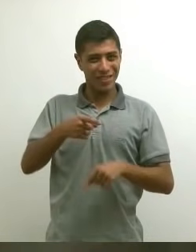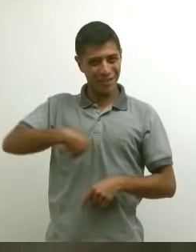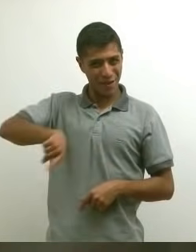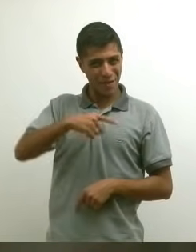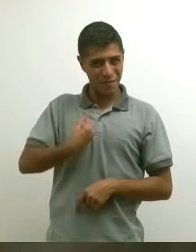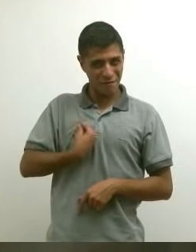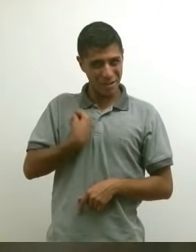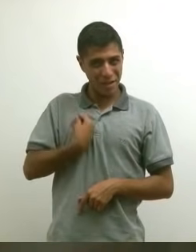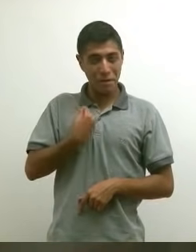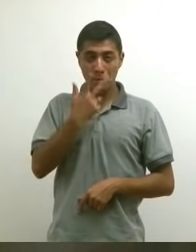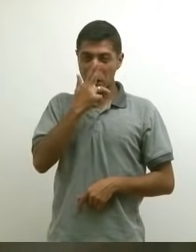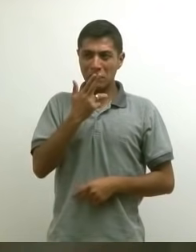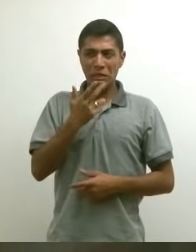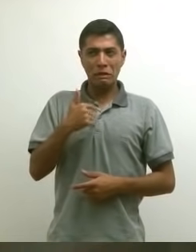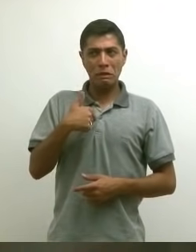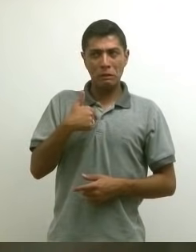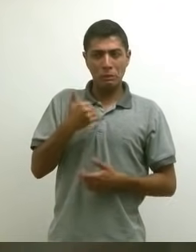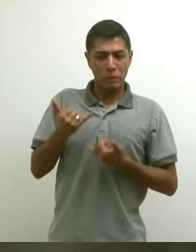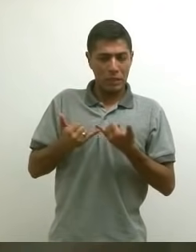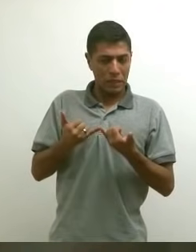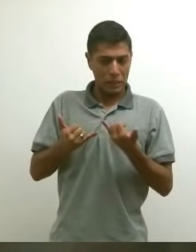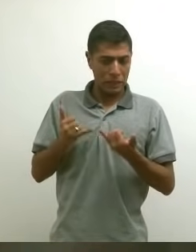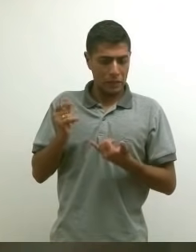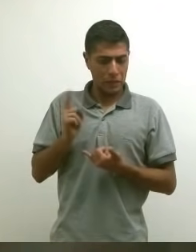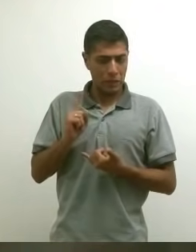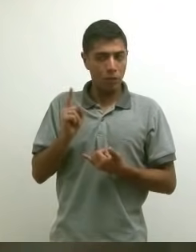as crianças não só assim